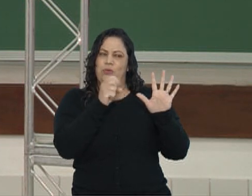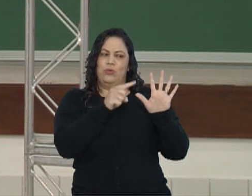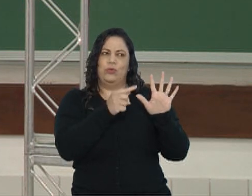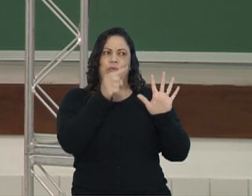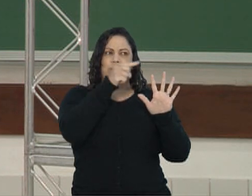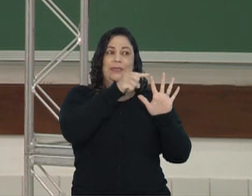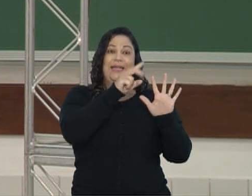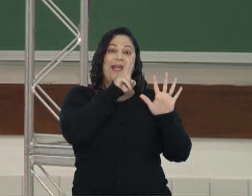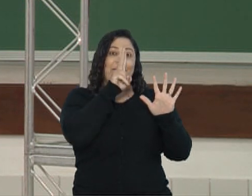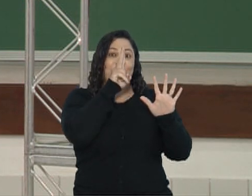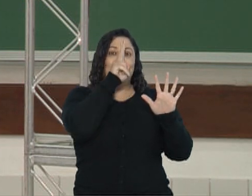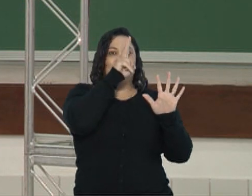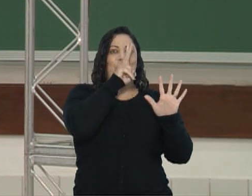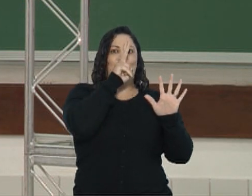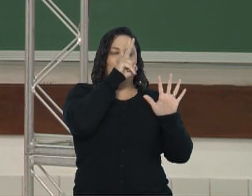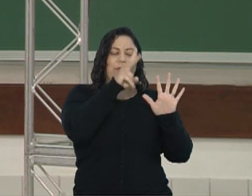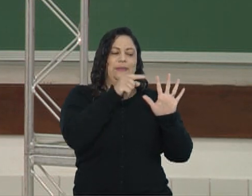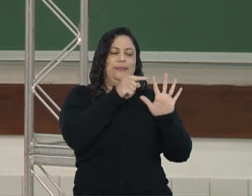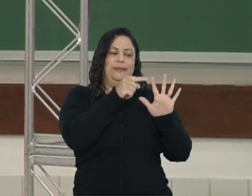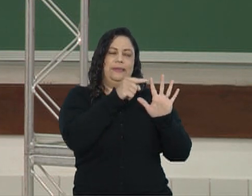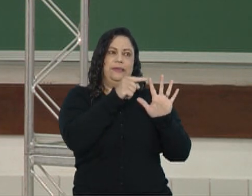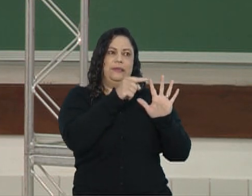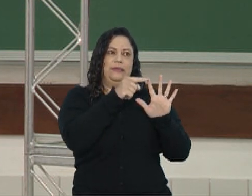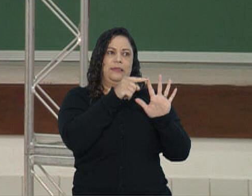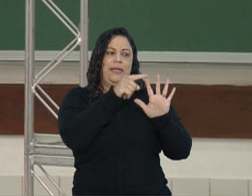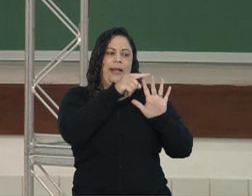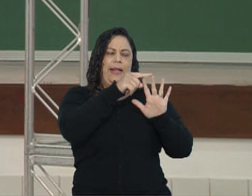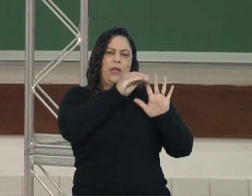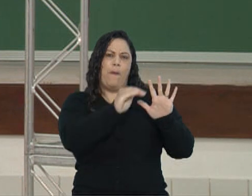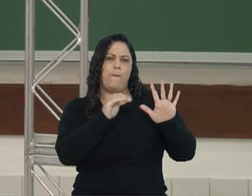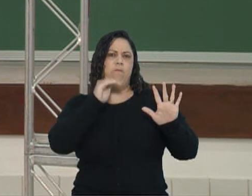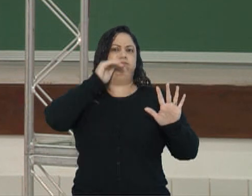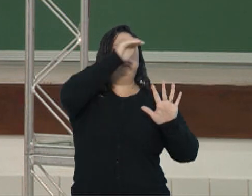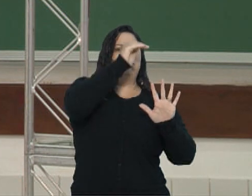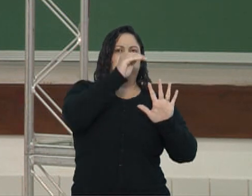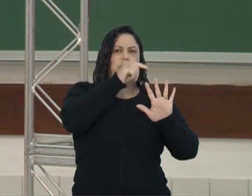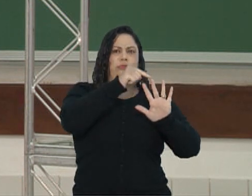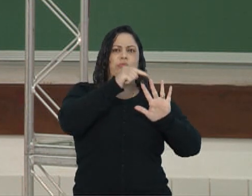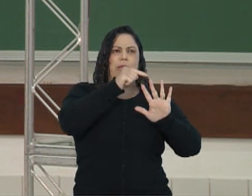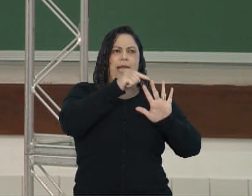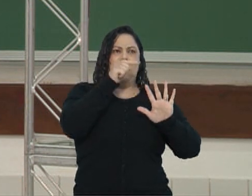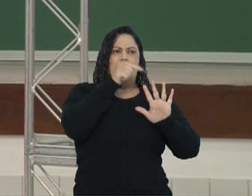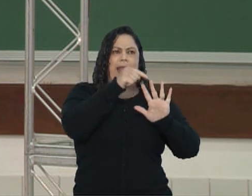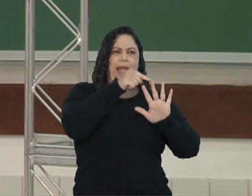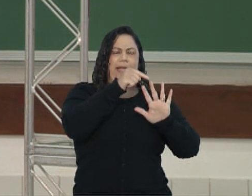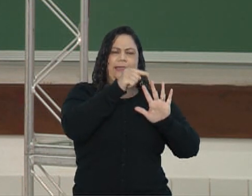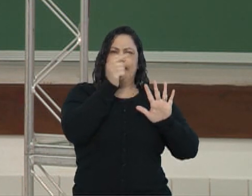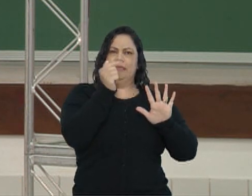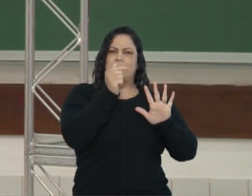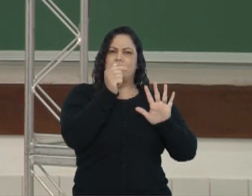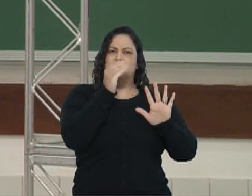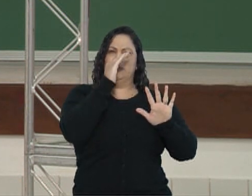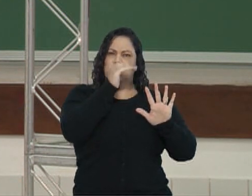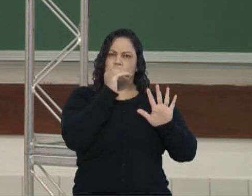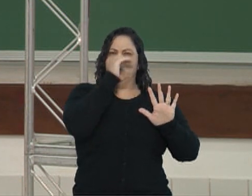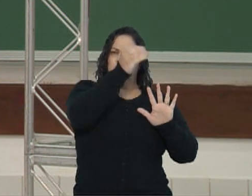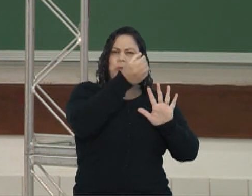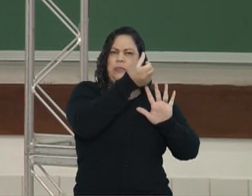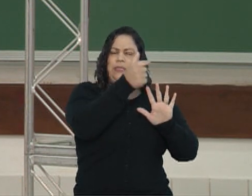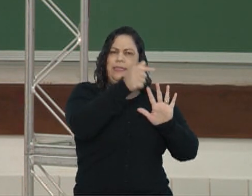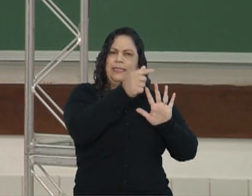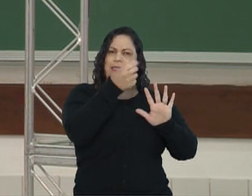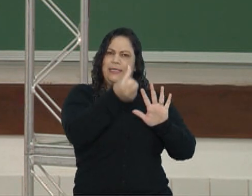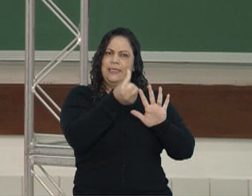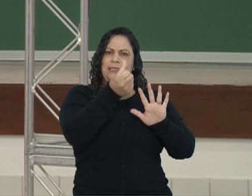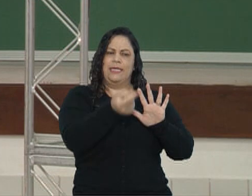a 72. Ela atinge seu auge de 72 a 76, com as maiores repressões. Ela começa a perder